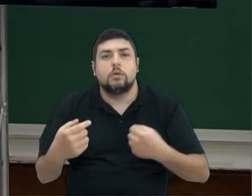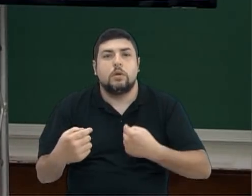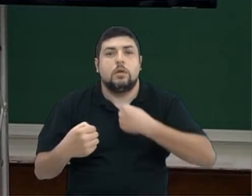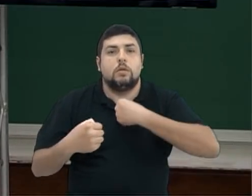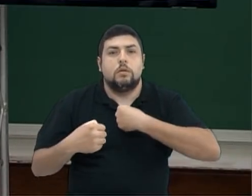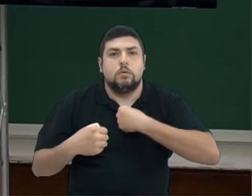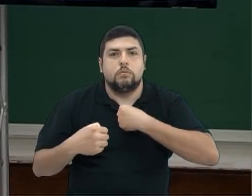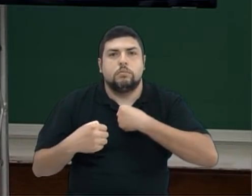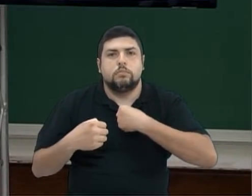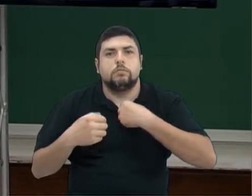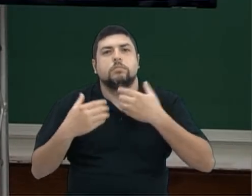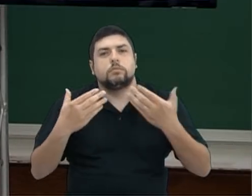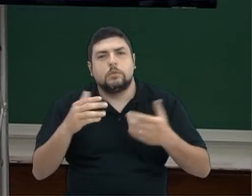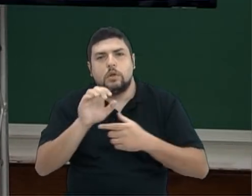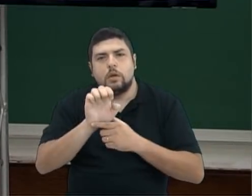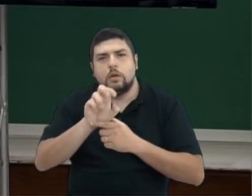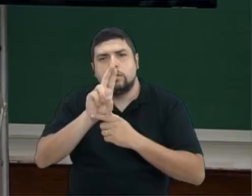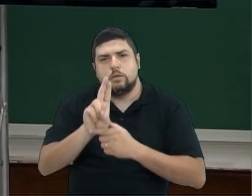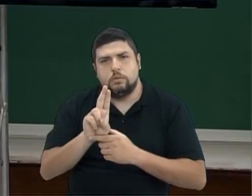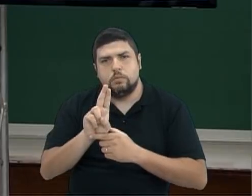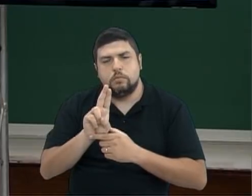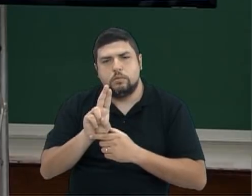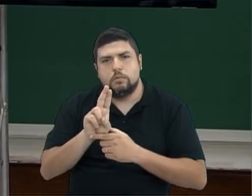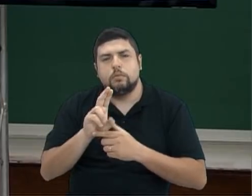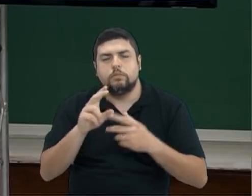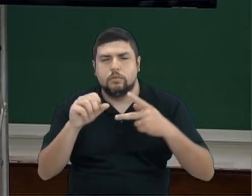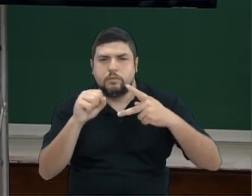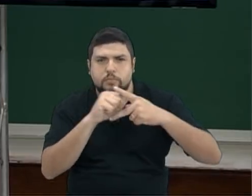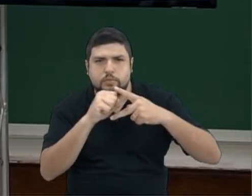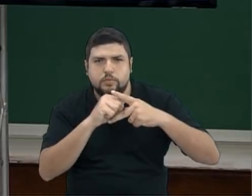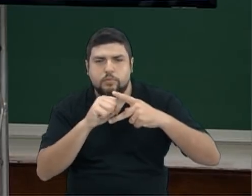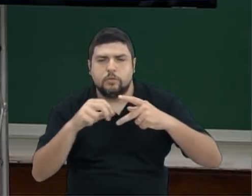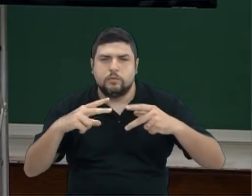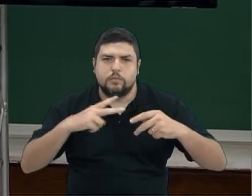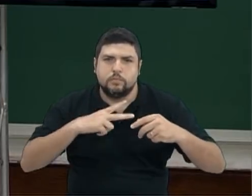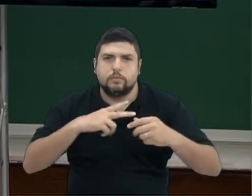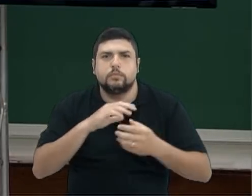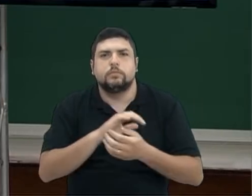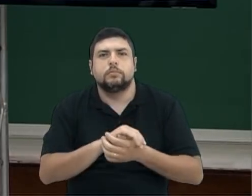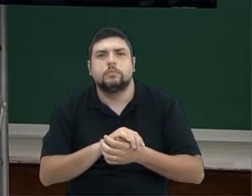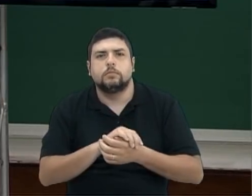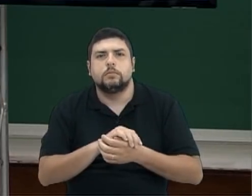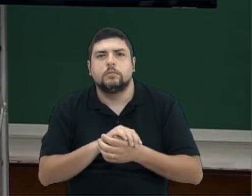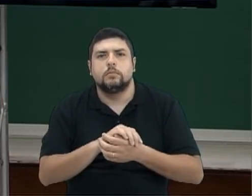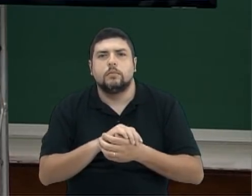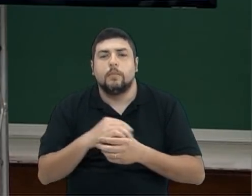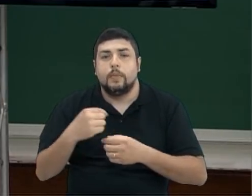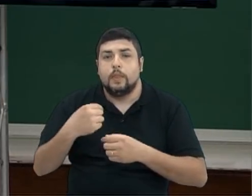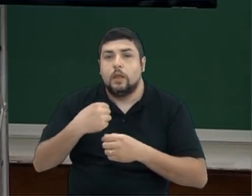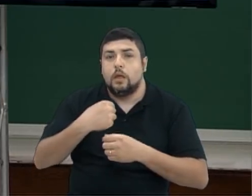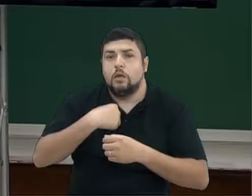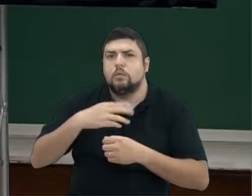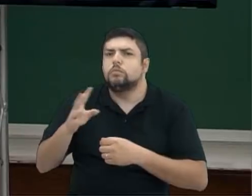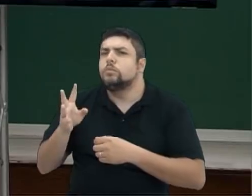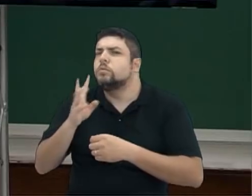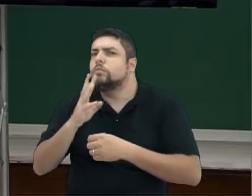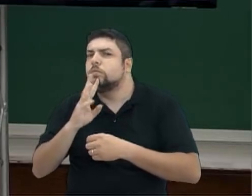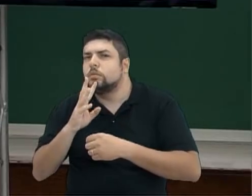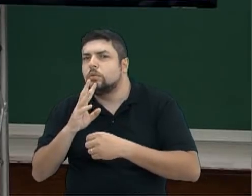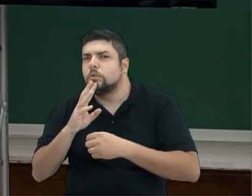pessoal. Lembram? Ok? Fácil isso aqui, né? Então, eu conheci a autora. Quem fez a ação de conhecer a